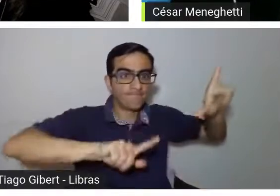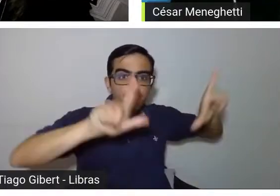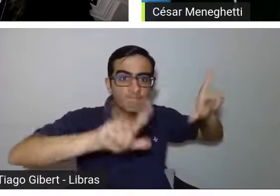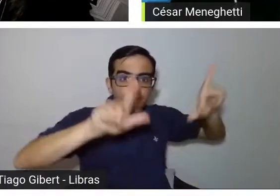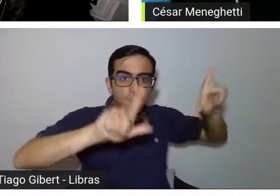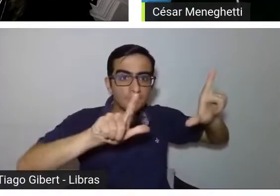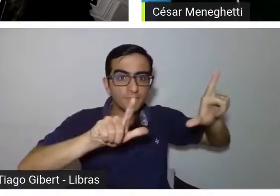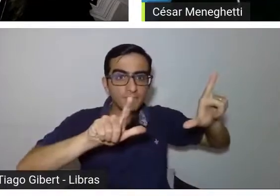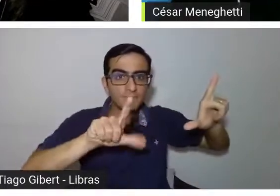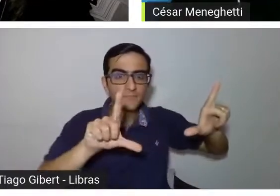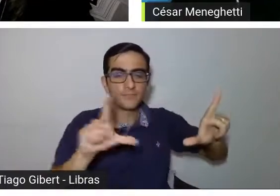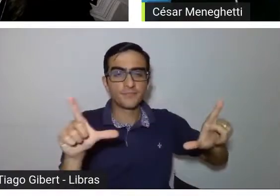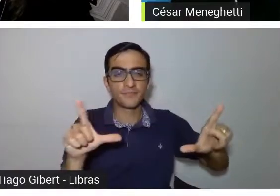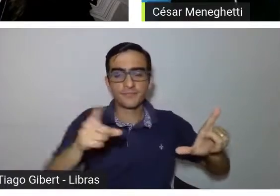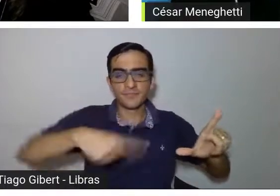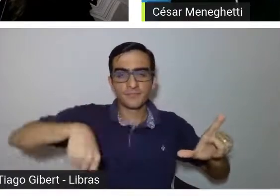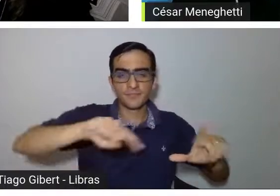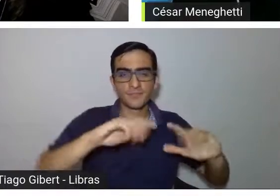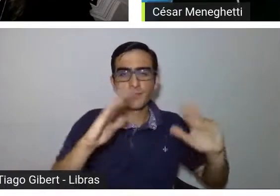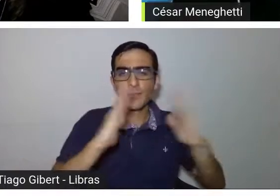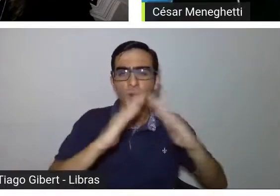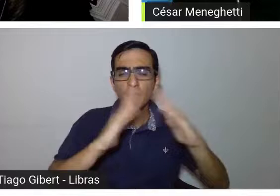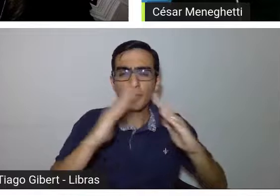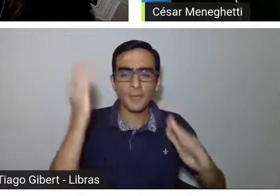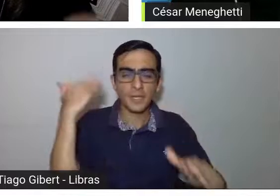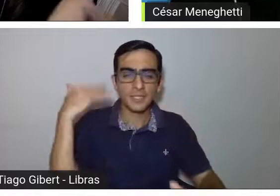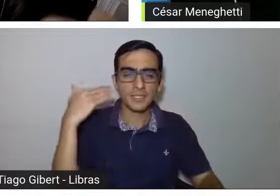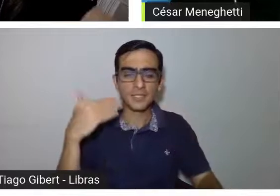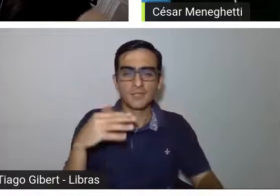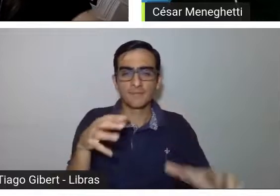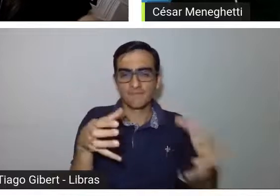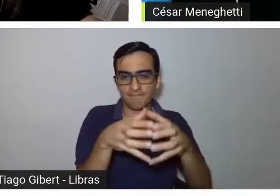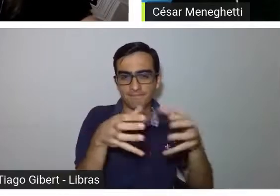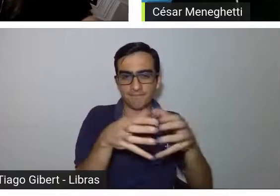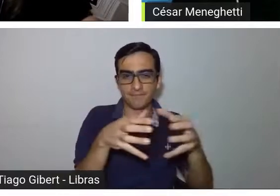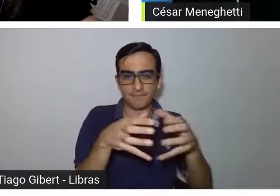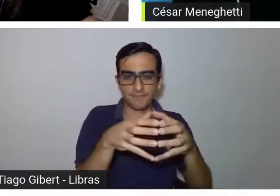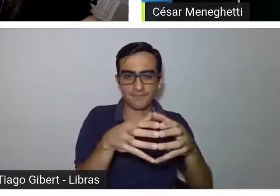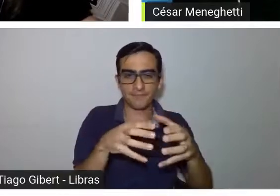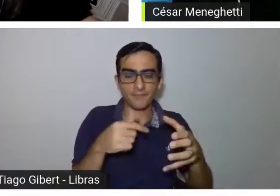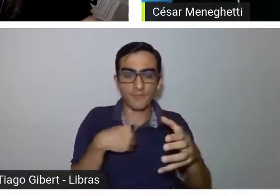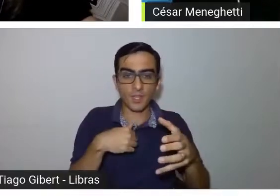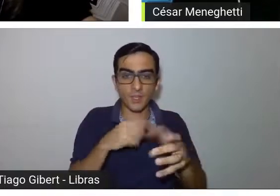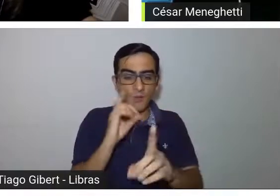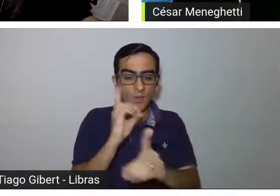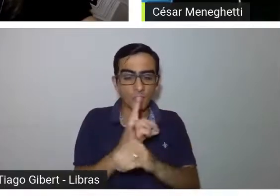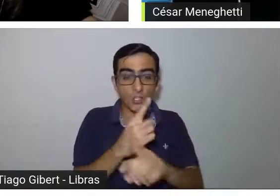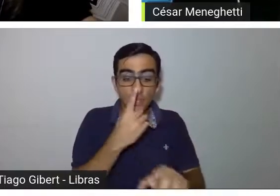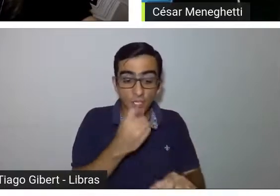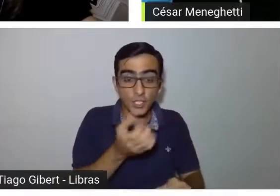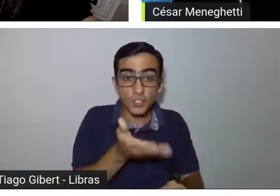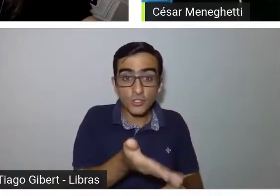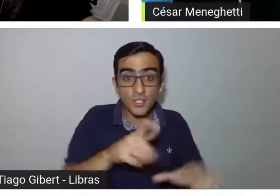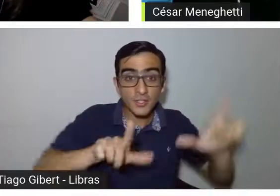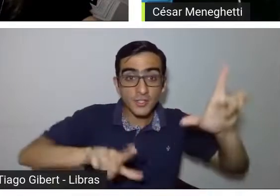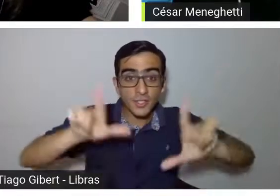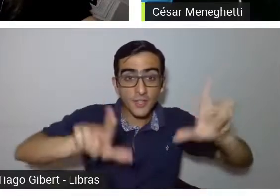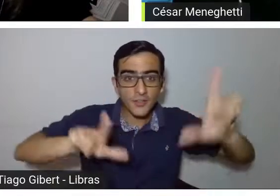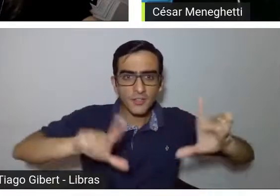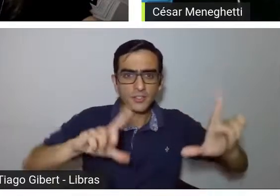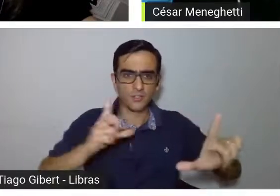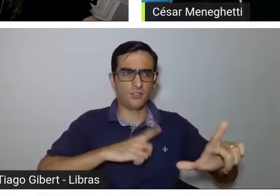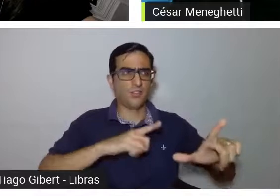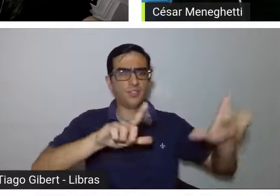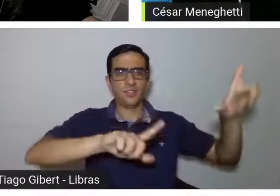que a gente morava num squat, que é uma ocupação ali. E a gente achou no lixo essa TV na Inglaterra. Era uma TV que dava uns efeitos